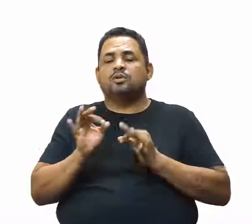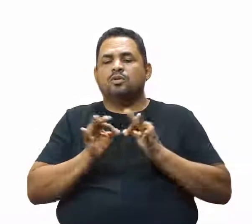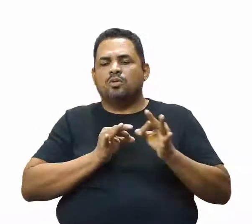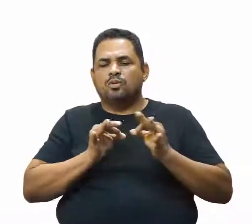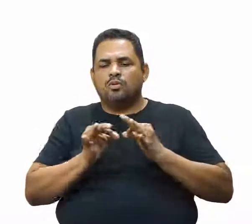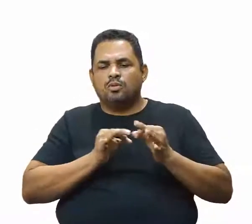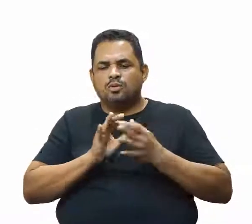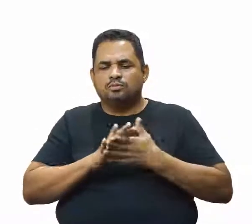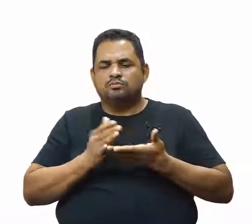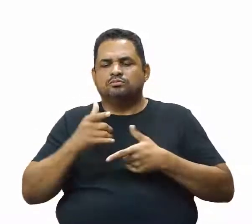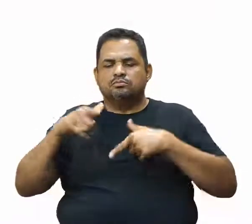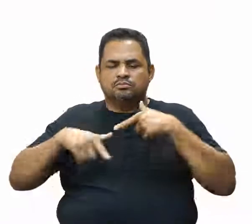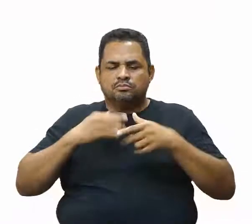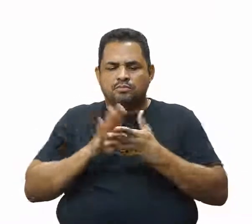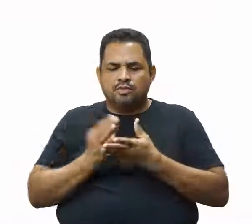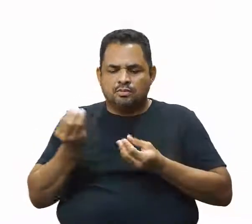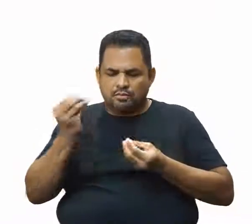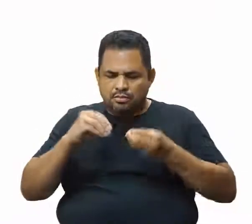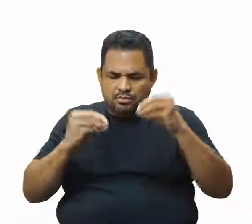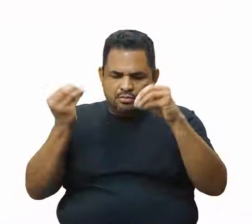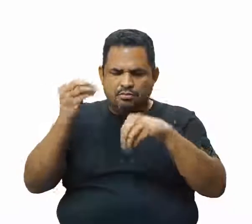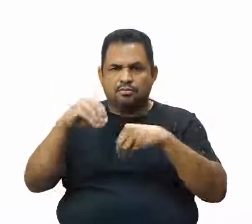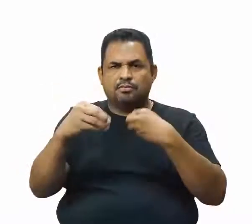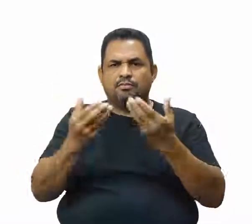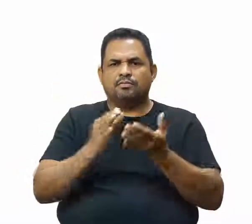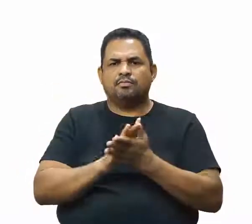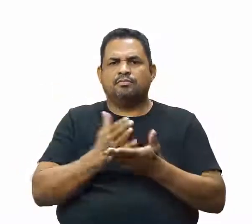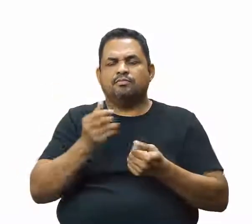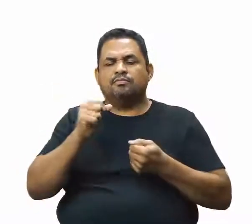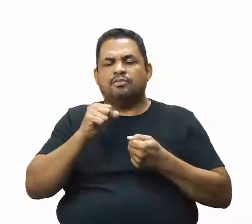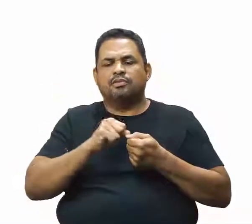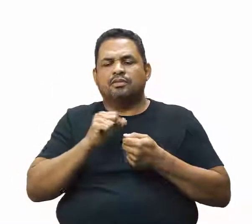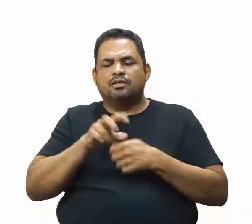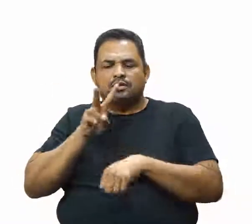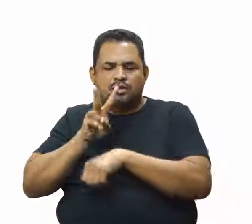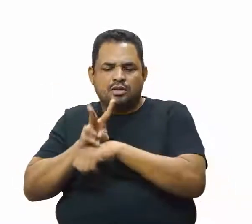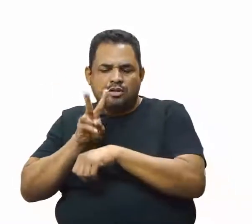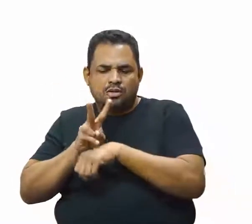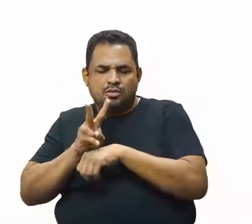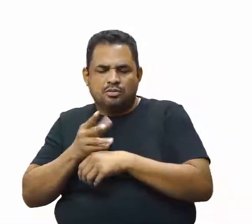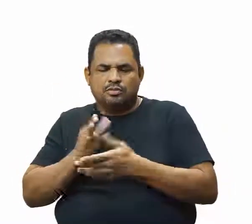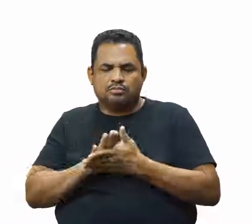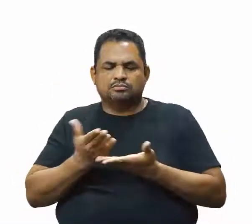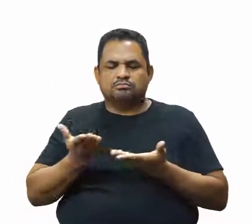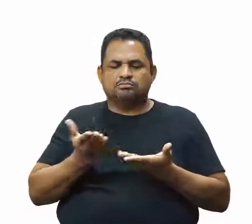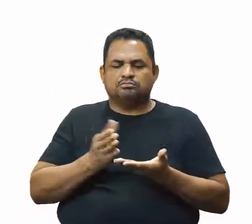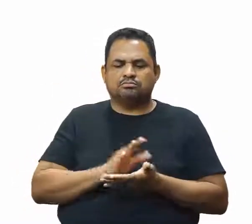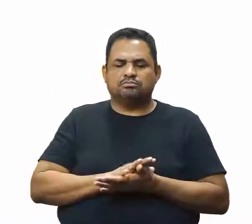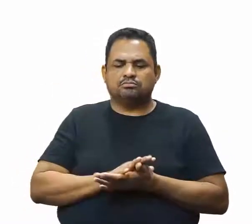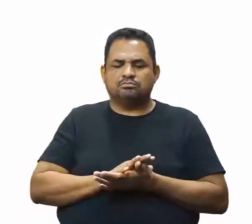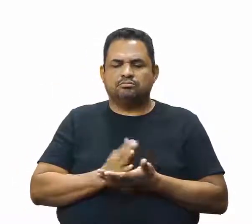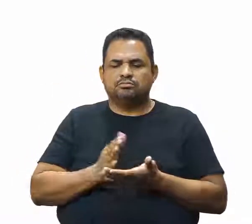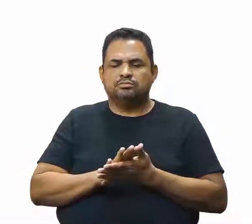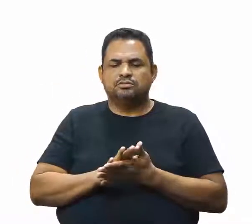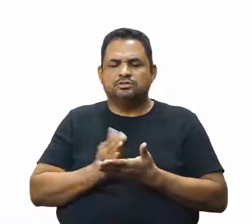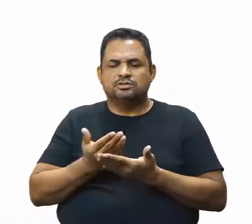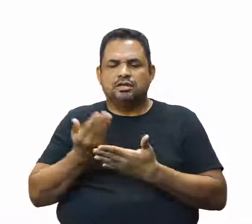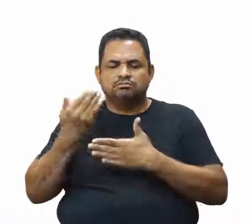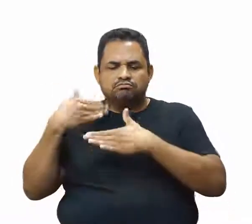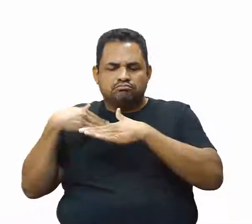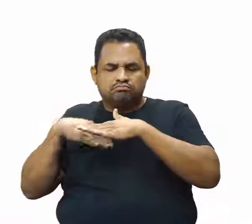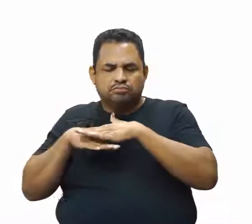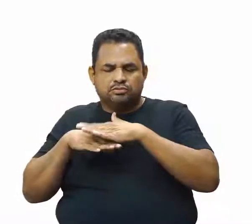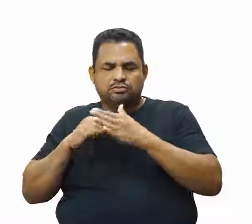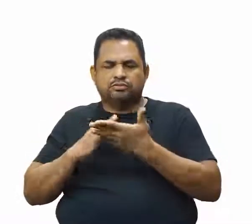como produção, plantação, os processos de realizar os tratos culturais. Você embute uma